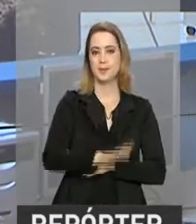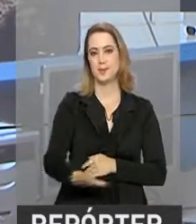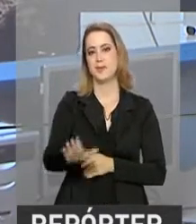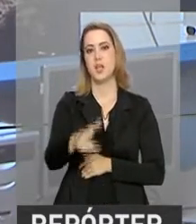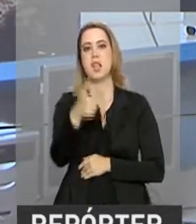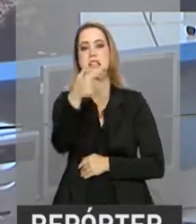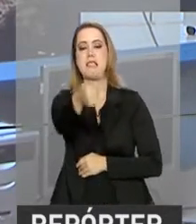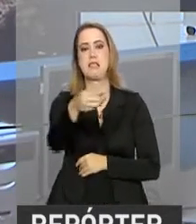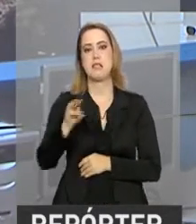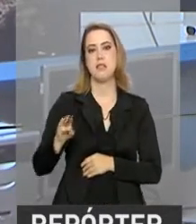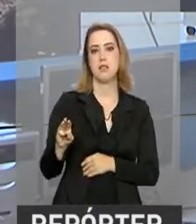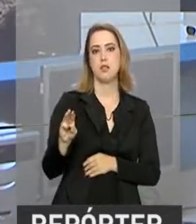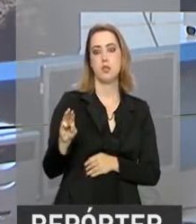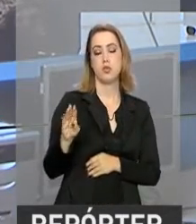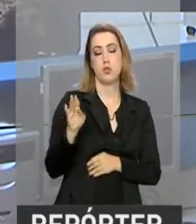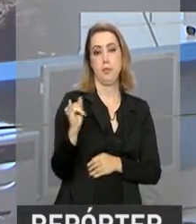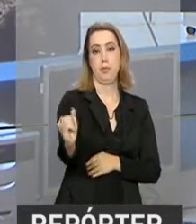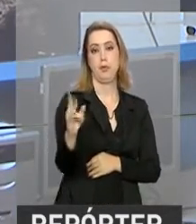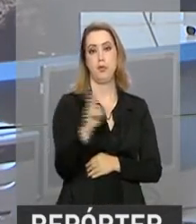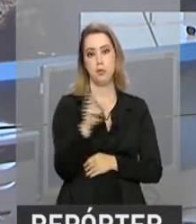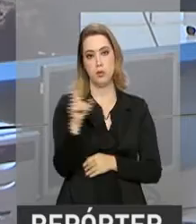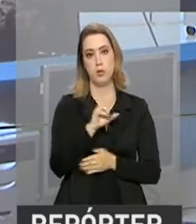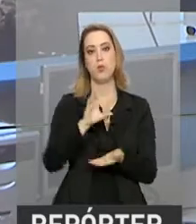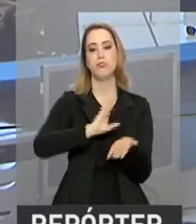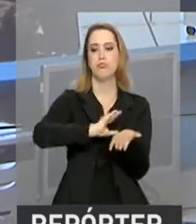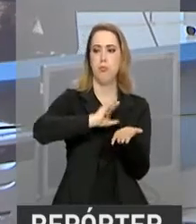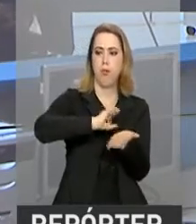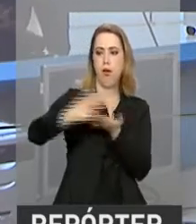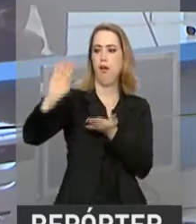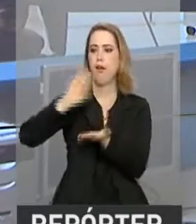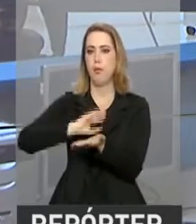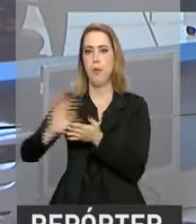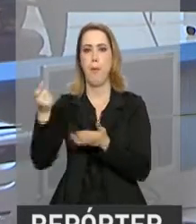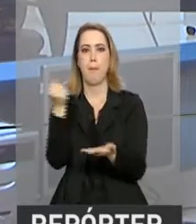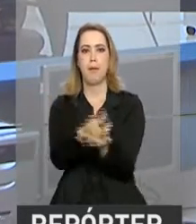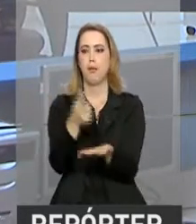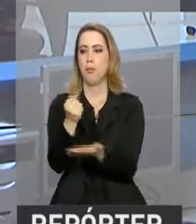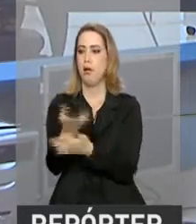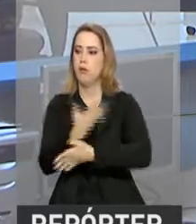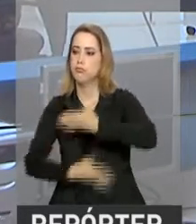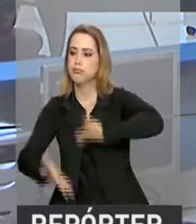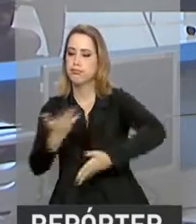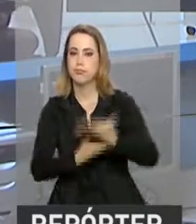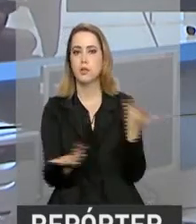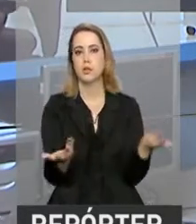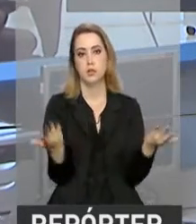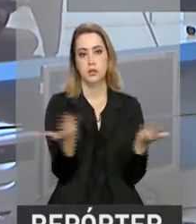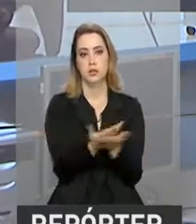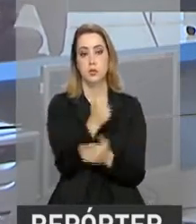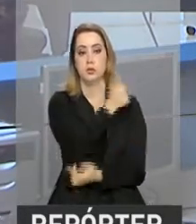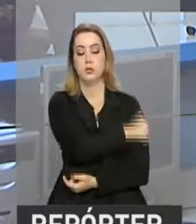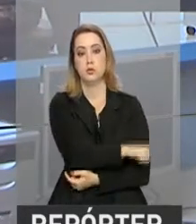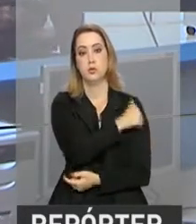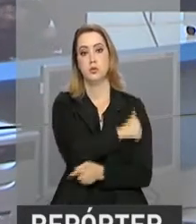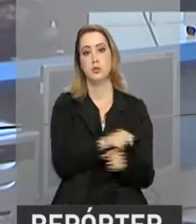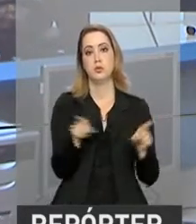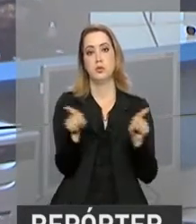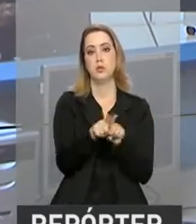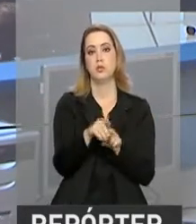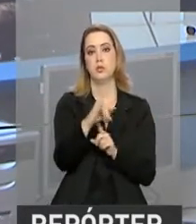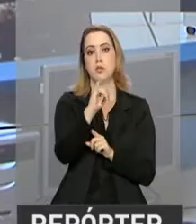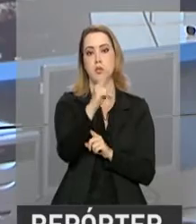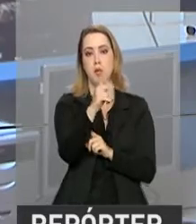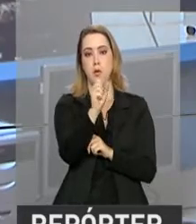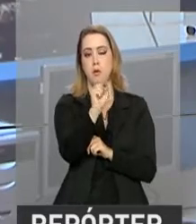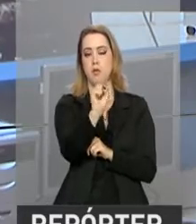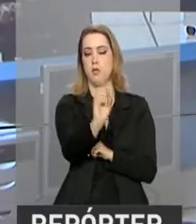7 bilhões de reais. Segundo uma pesquisa nacional da Federação do Comércio do Estado do Rio de Janeiro e do Instituto Ipsos, os